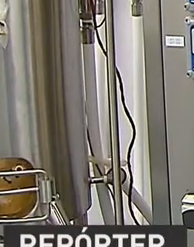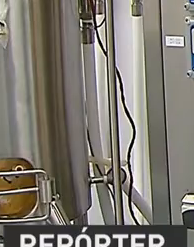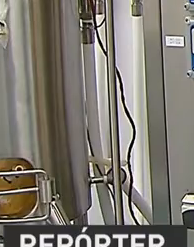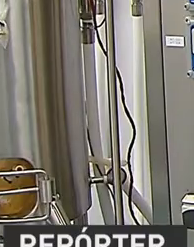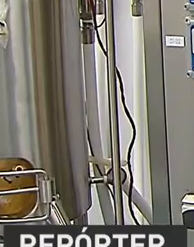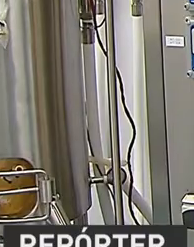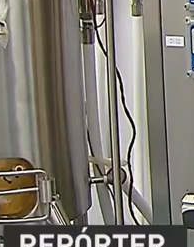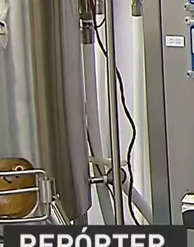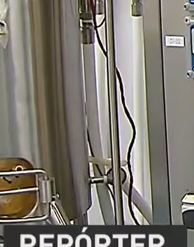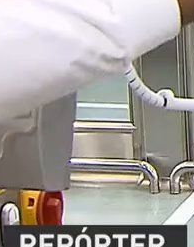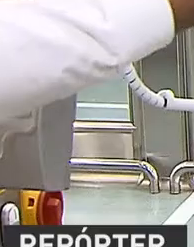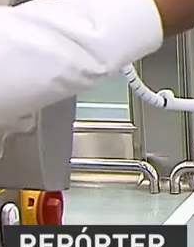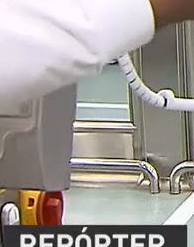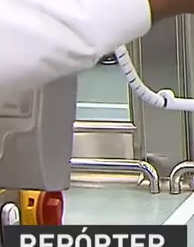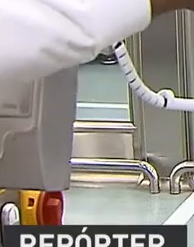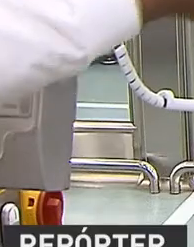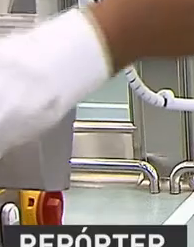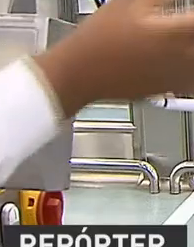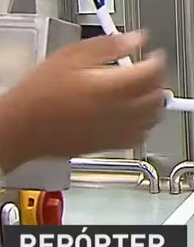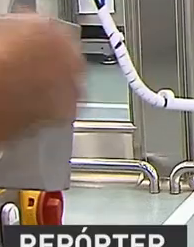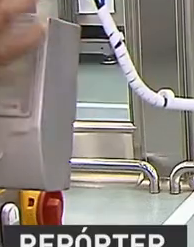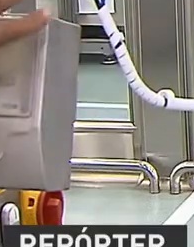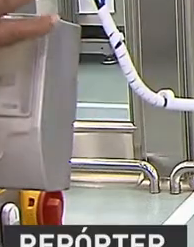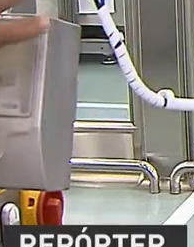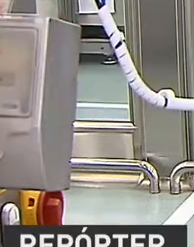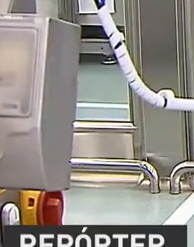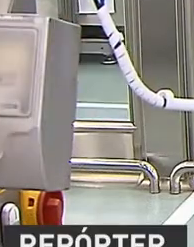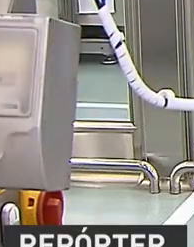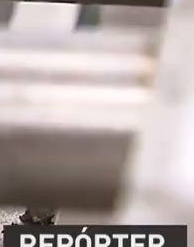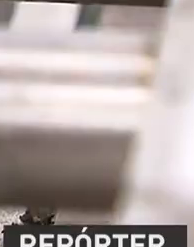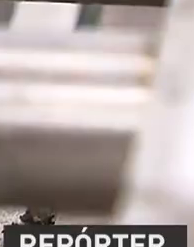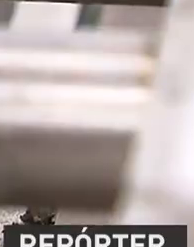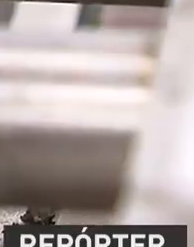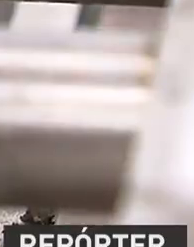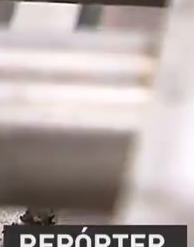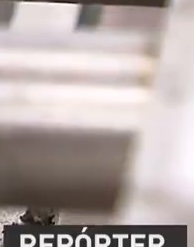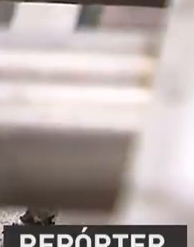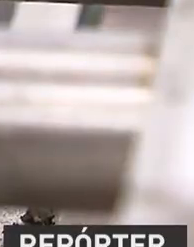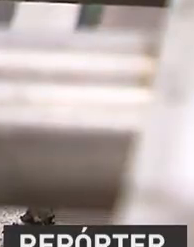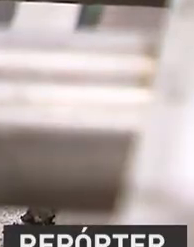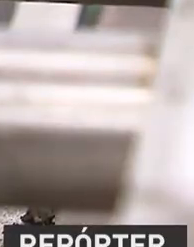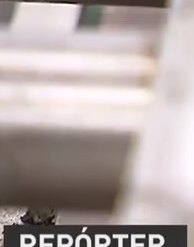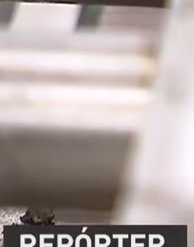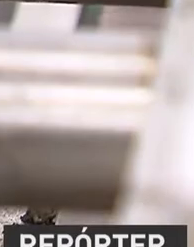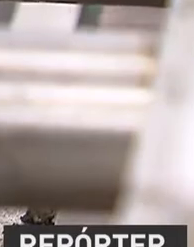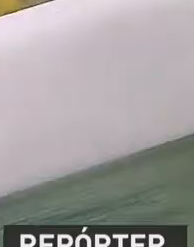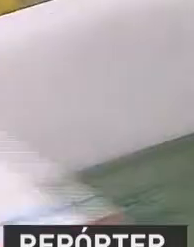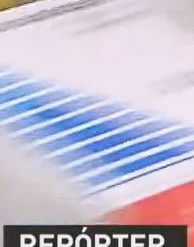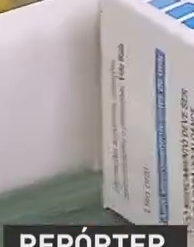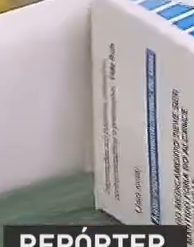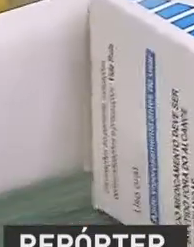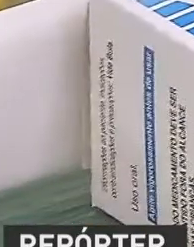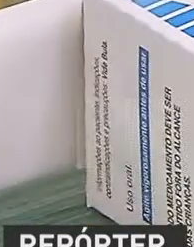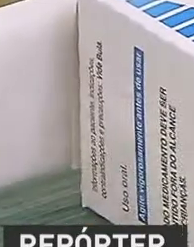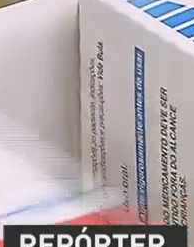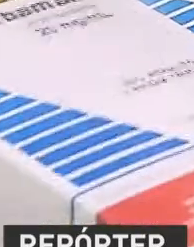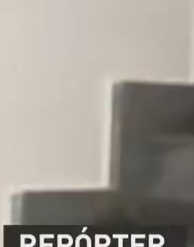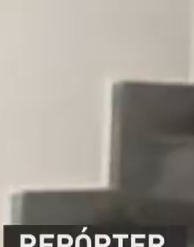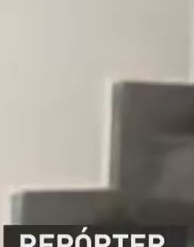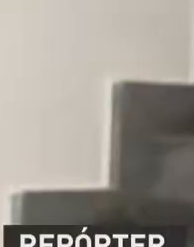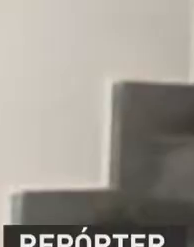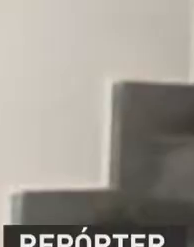materiais descartáveis e são controlados digitalmente tudo para a agilidade ea qualidade do produto